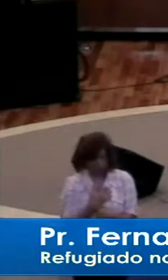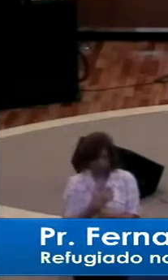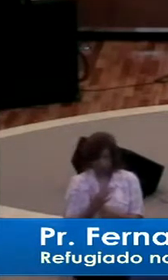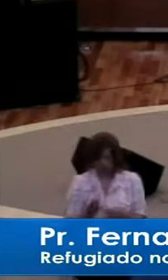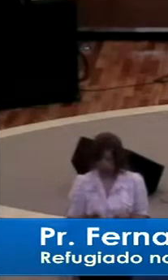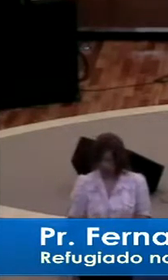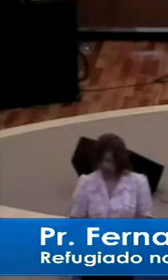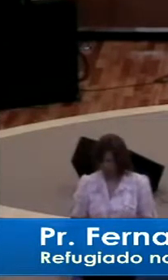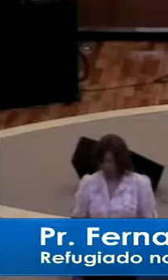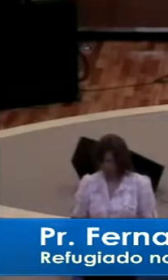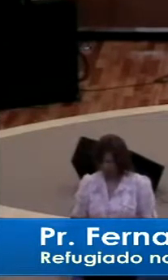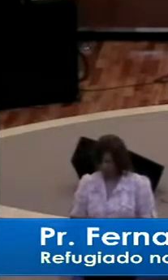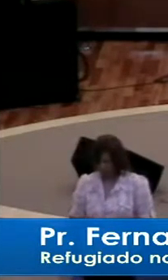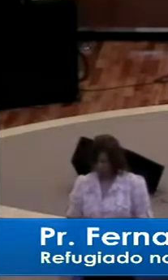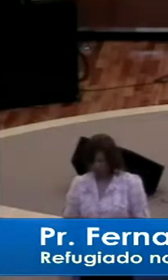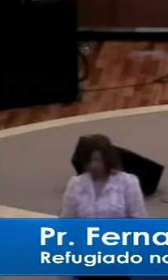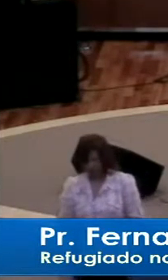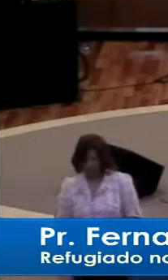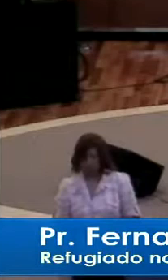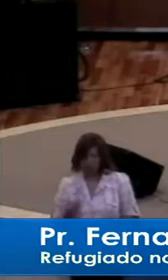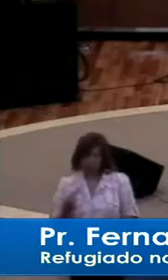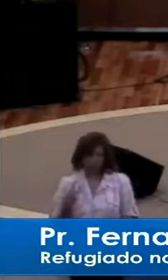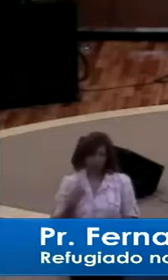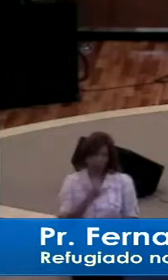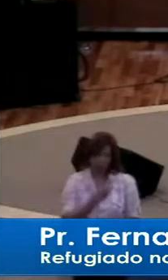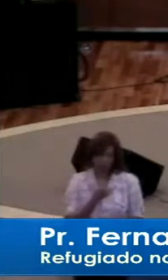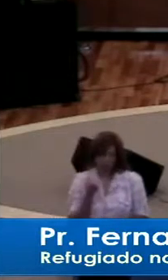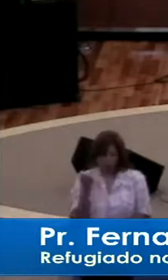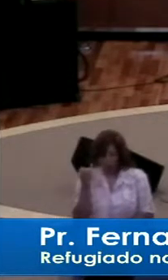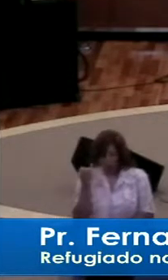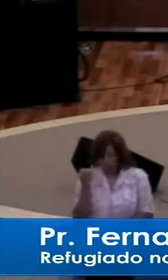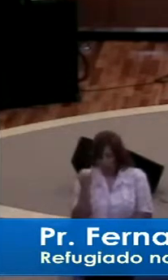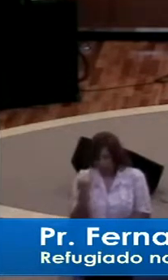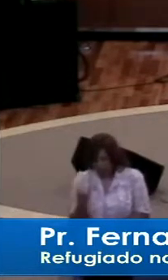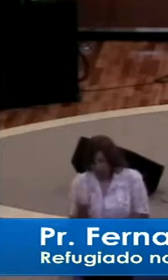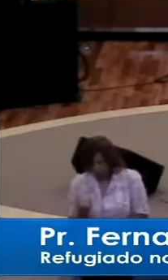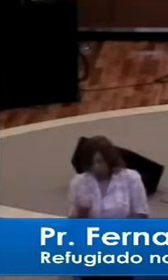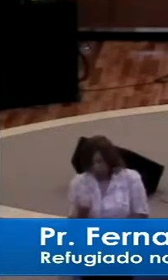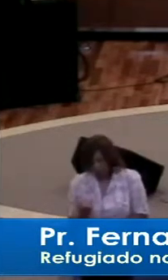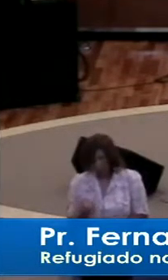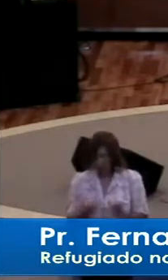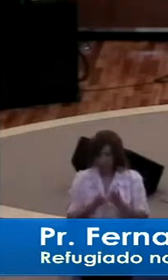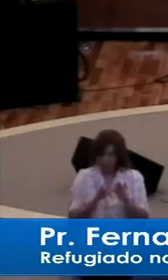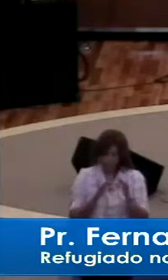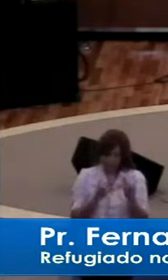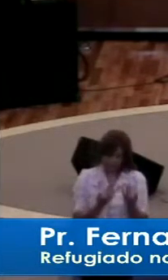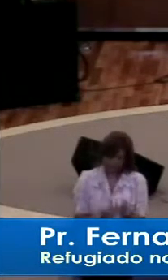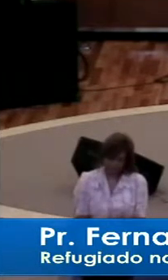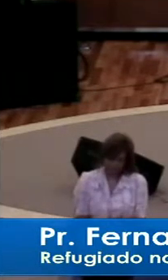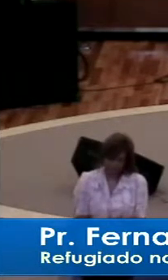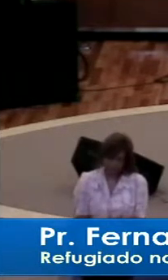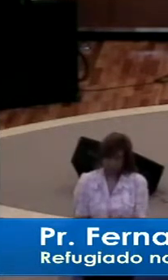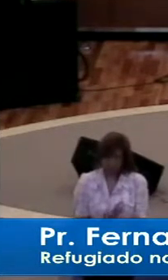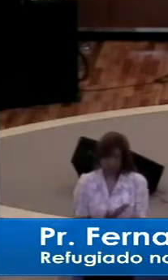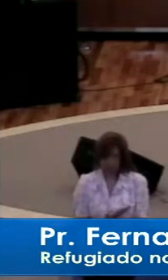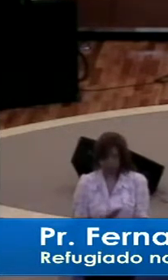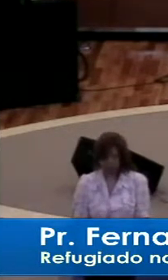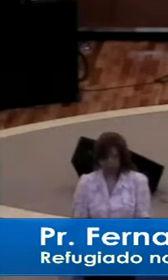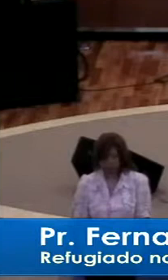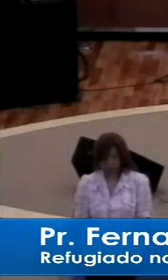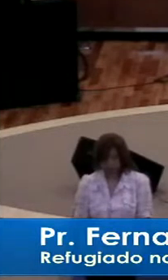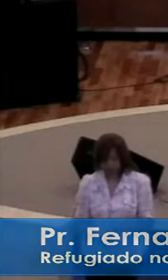Eu franzino, sem expressão diante da sociedade. Falei, moço, não fui eu.